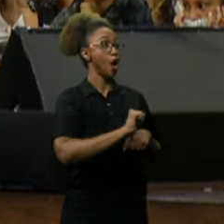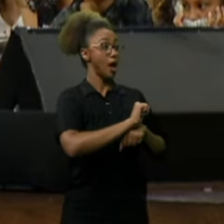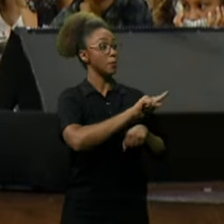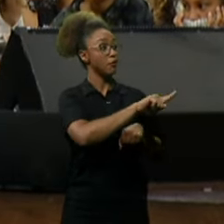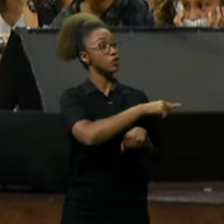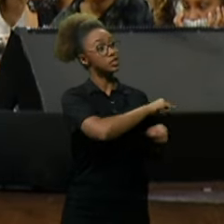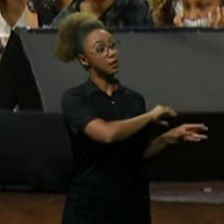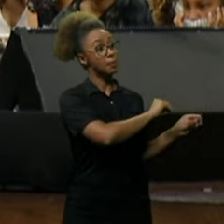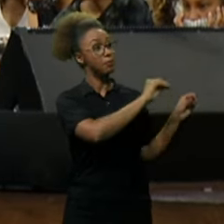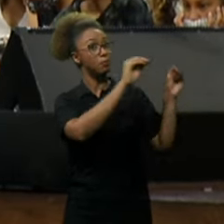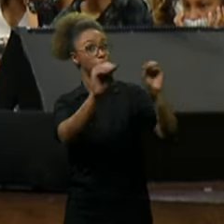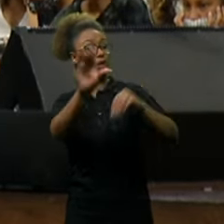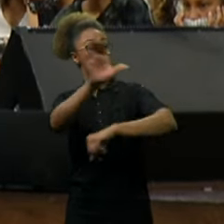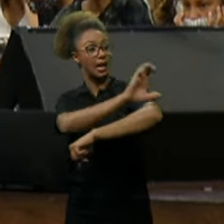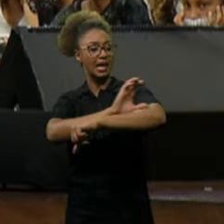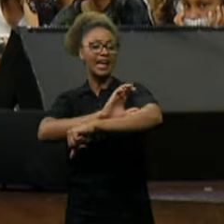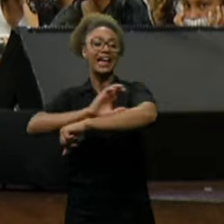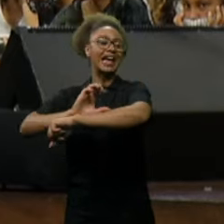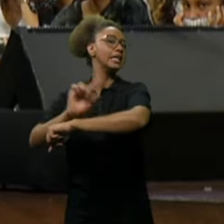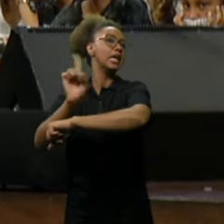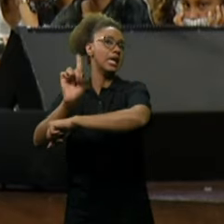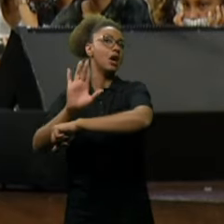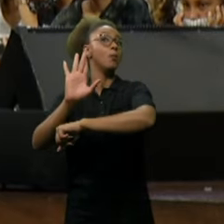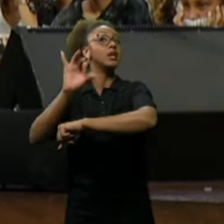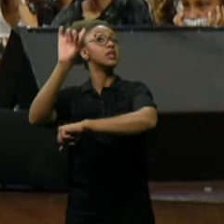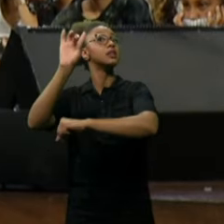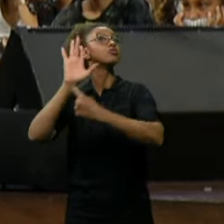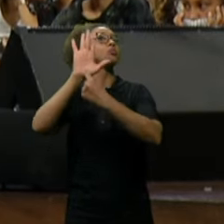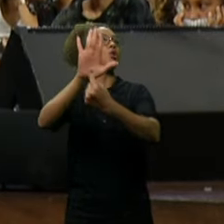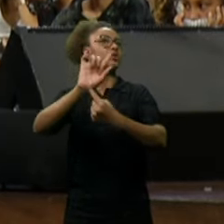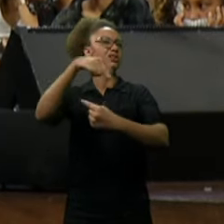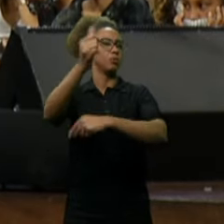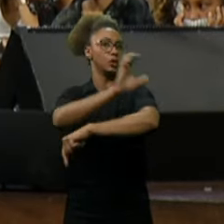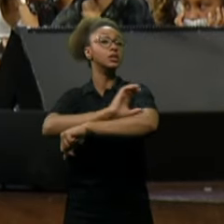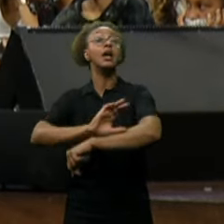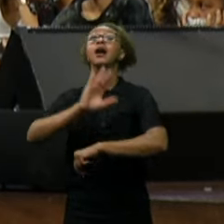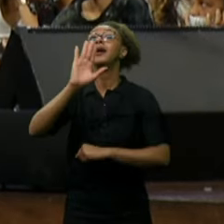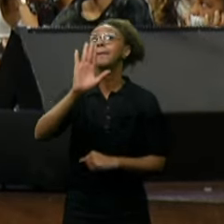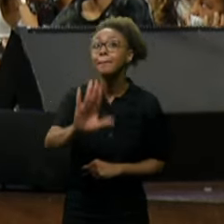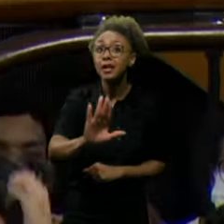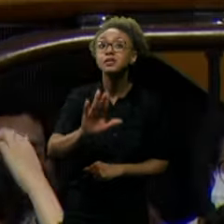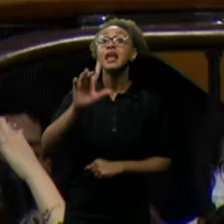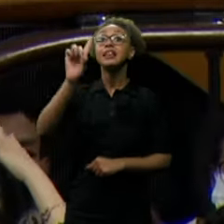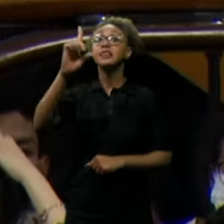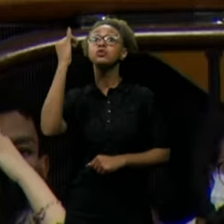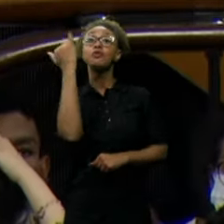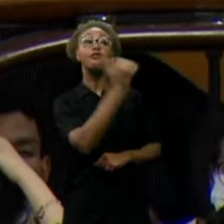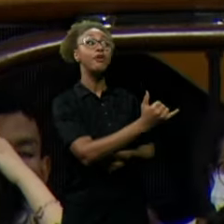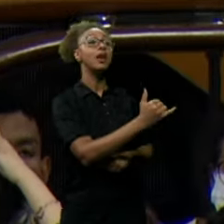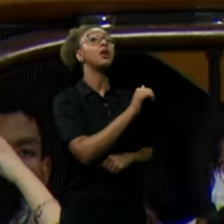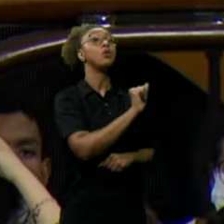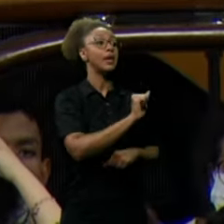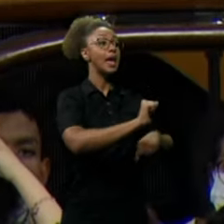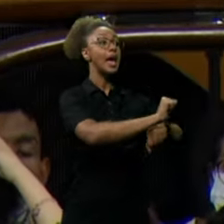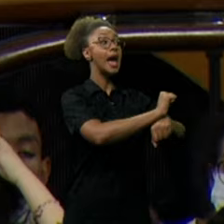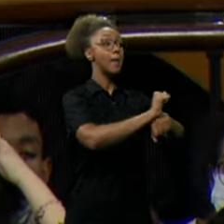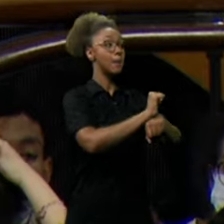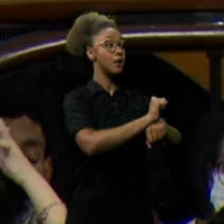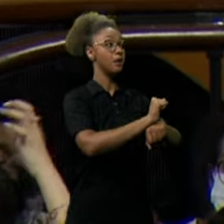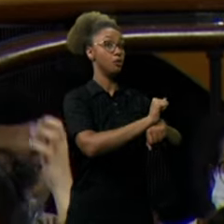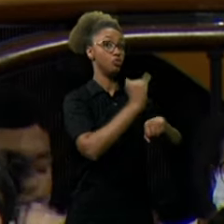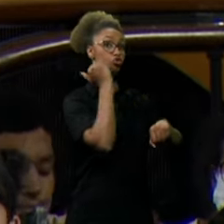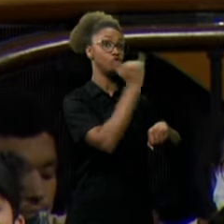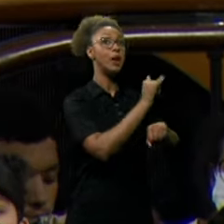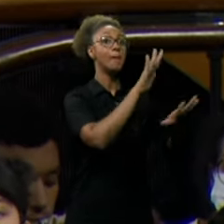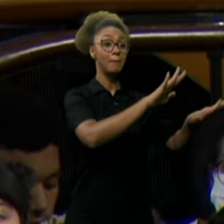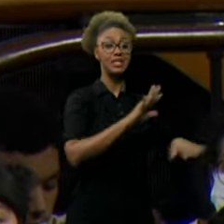ele vai chegar em Canaã Na verdade ele não disse que não mas Deus vai determinar kannan agora Deus fala com Abraão e conduz dele lá no